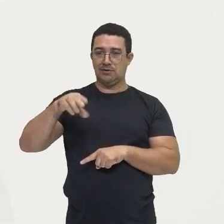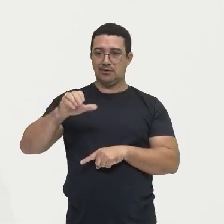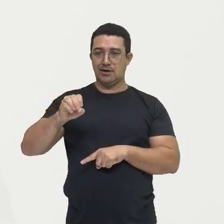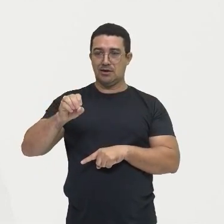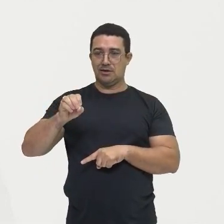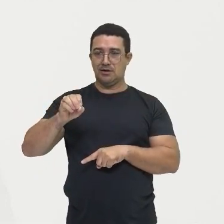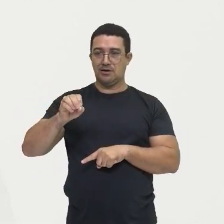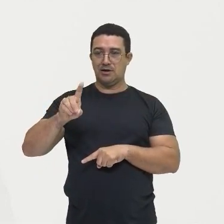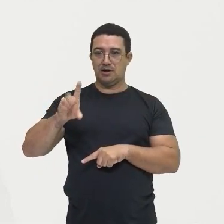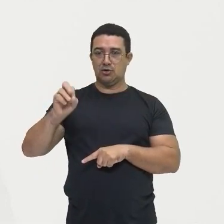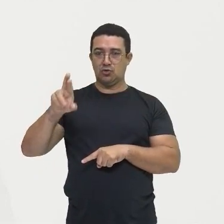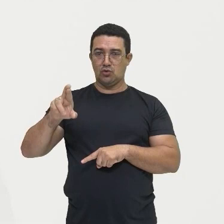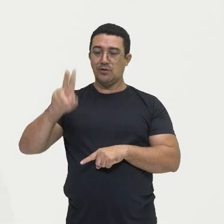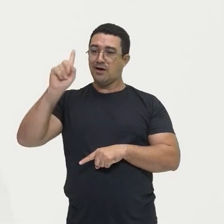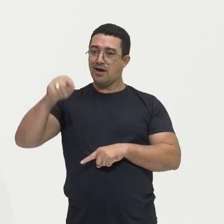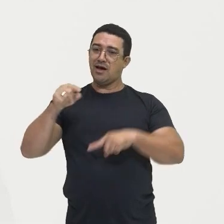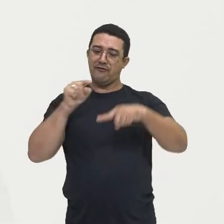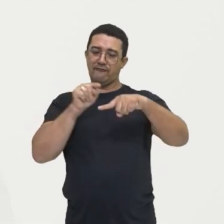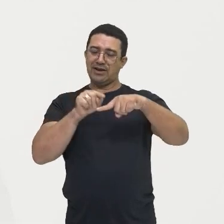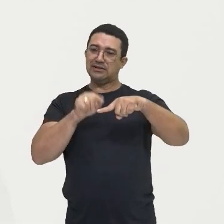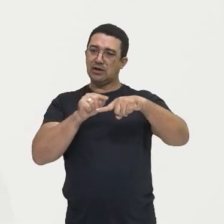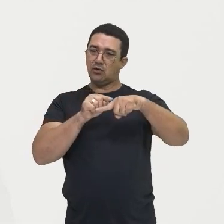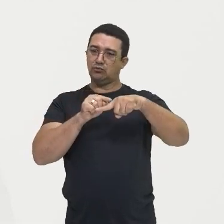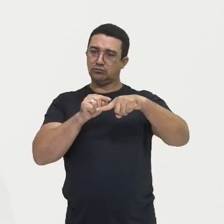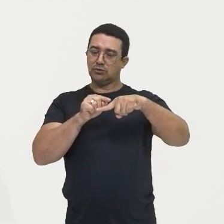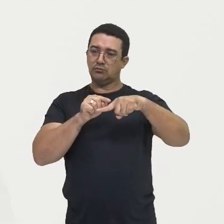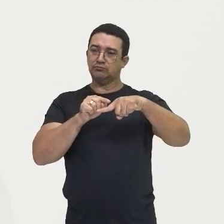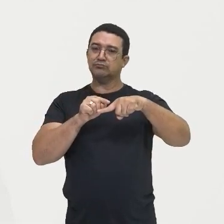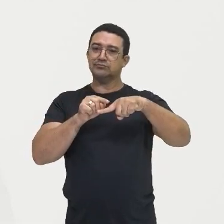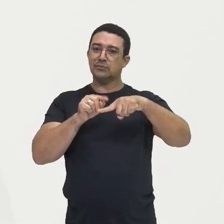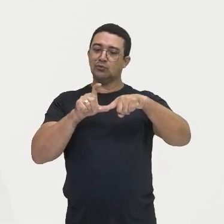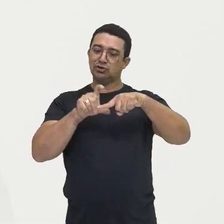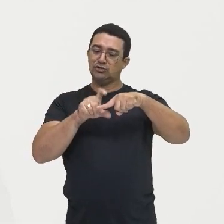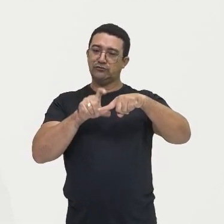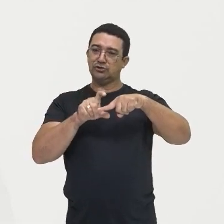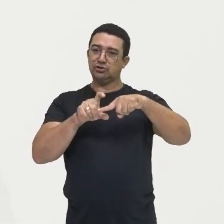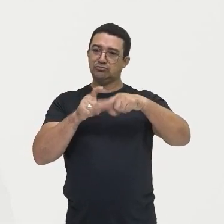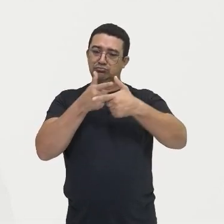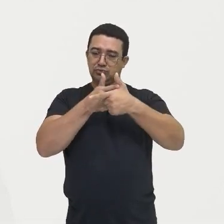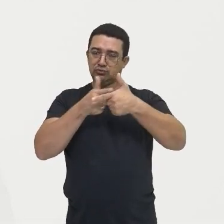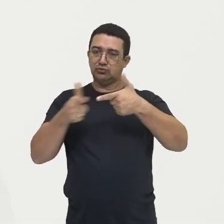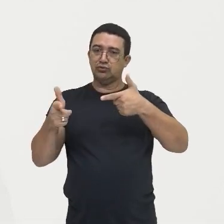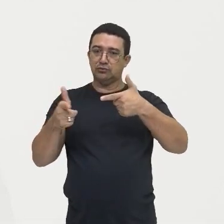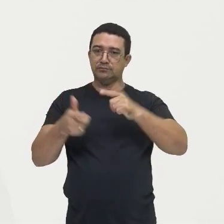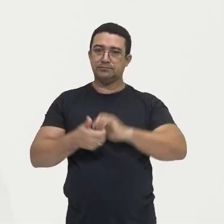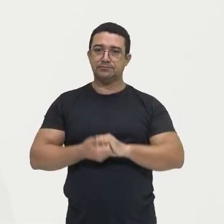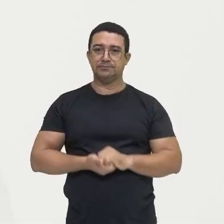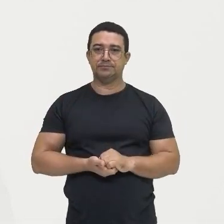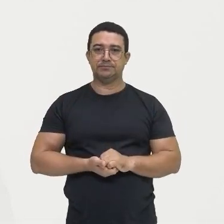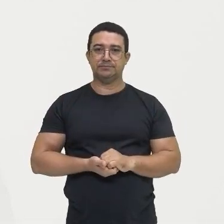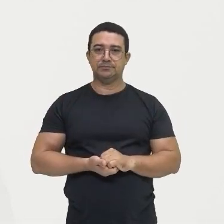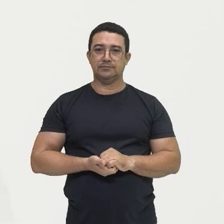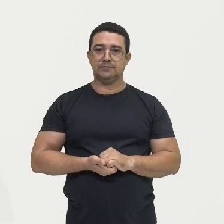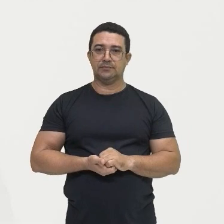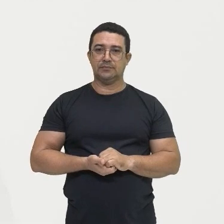daqui. É uma fração, olha. Se eu pegar aqui, colocar em forma de fração, ficaria desse jeito aqui,